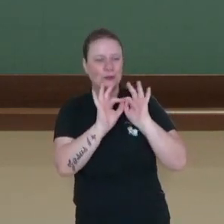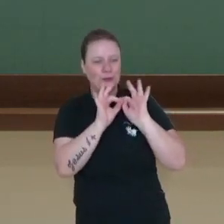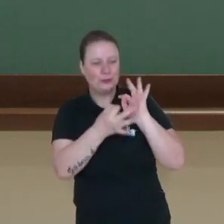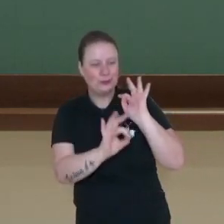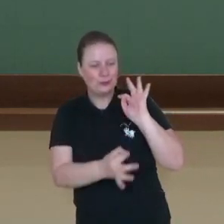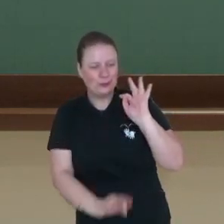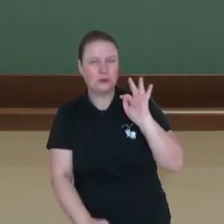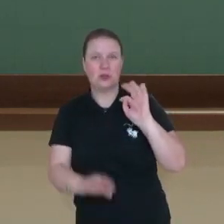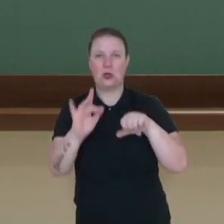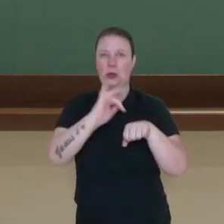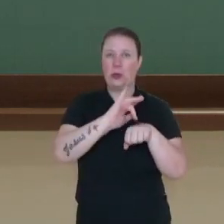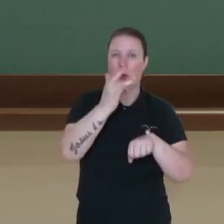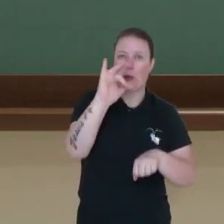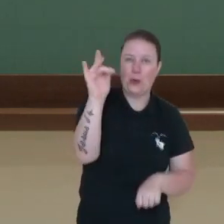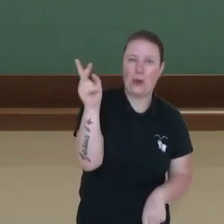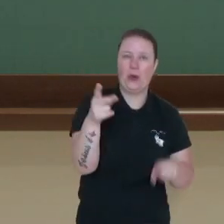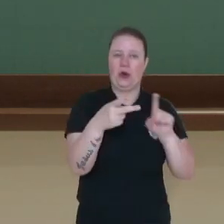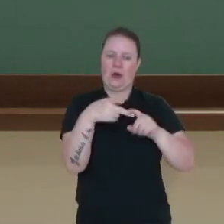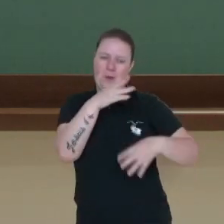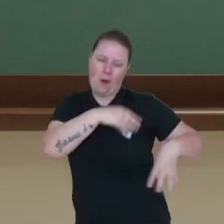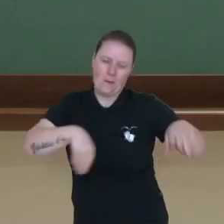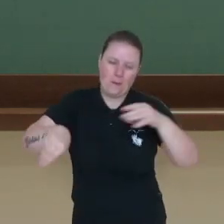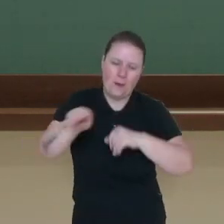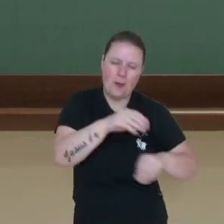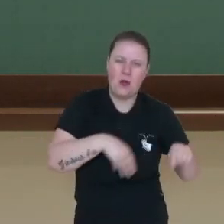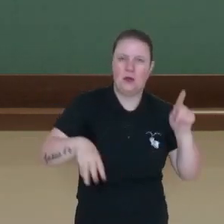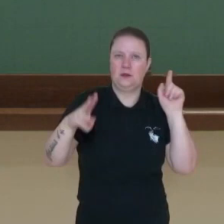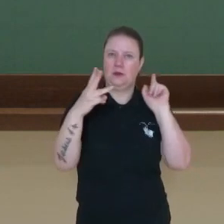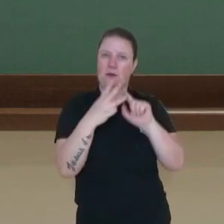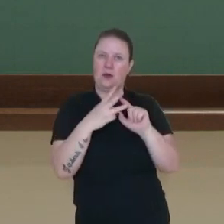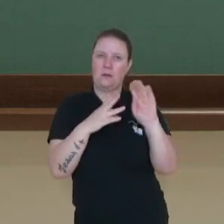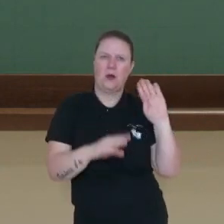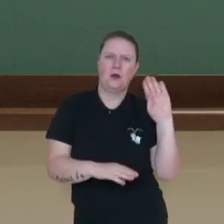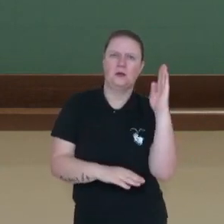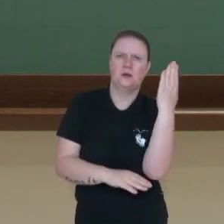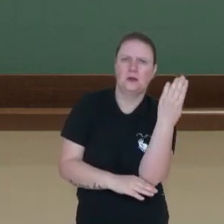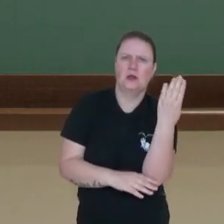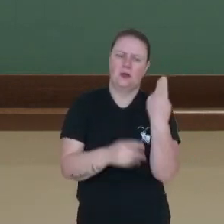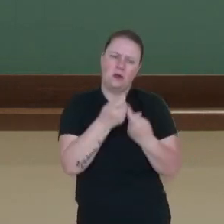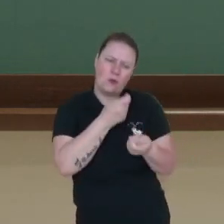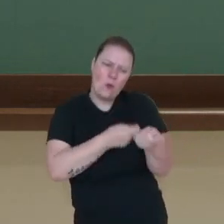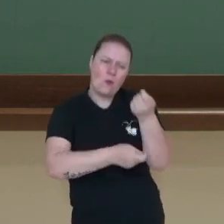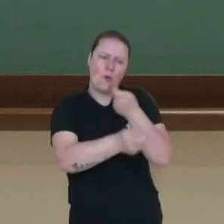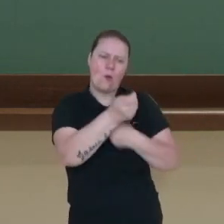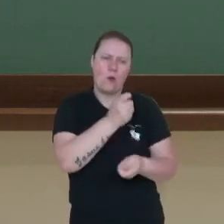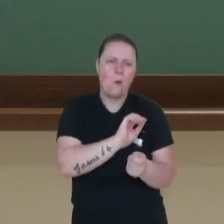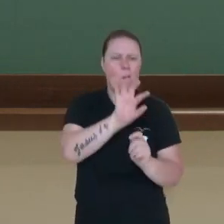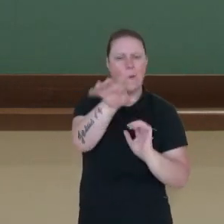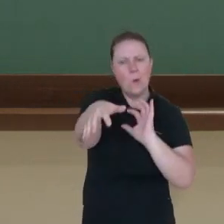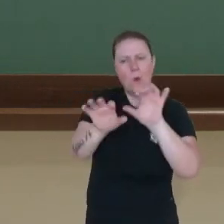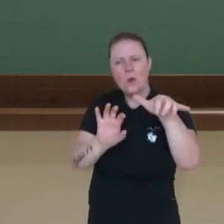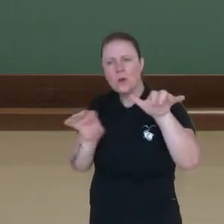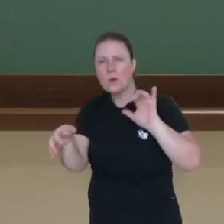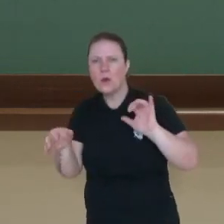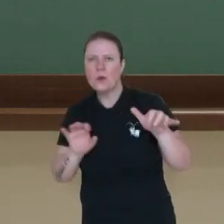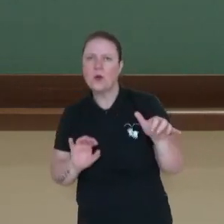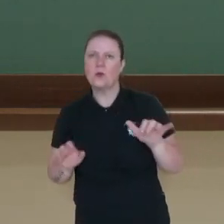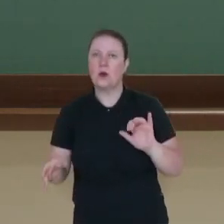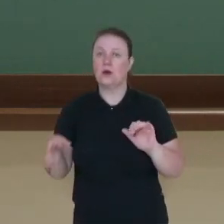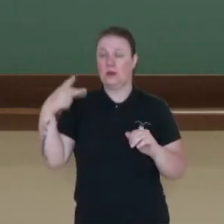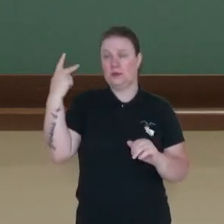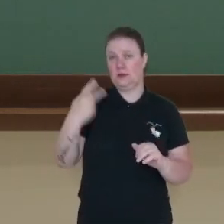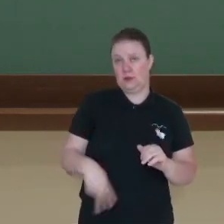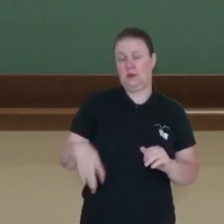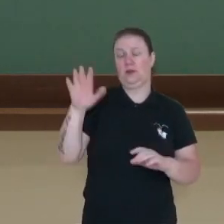ouro, ciclo da erva mate, ciclo da madeira, a vocação econômica de cada região do estado do Paraná que